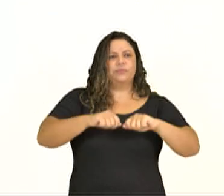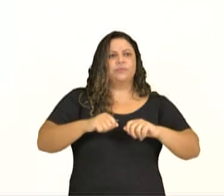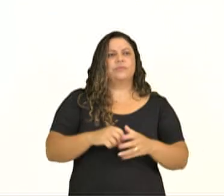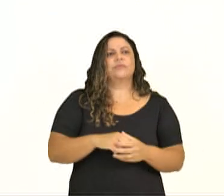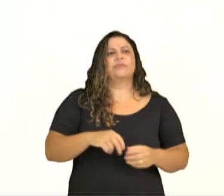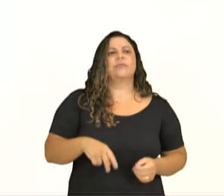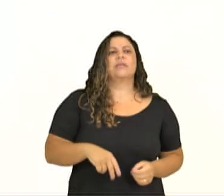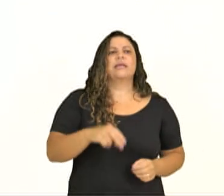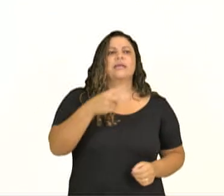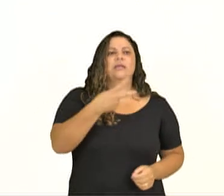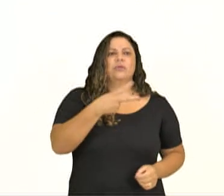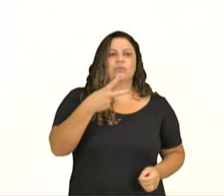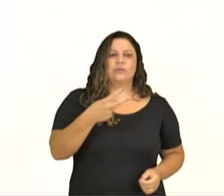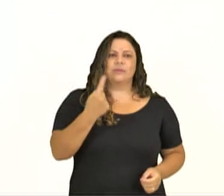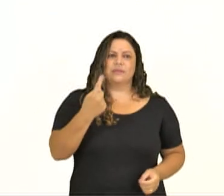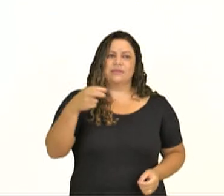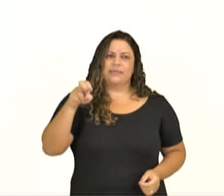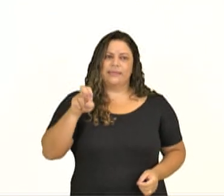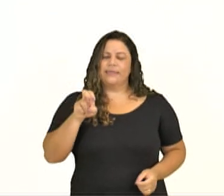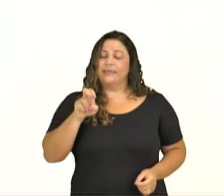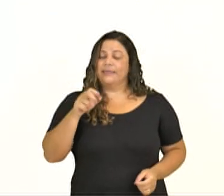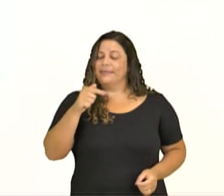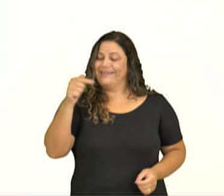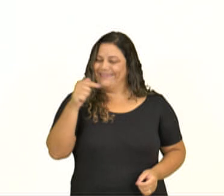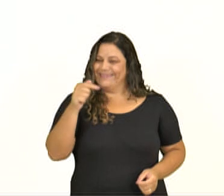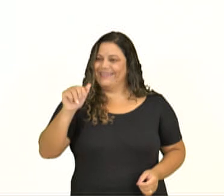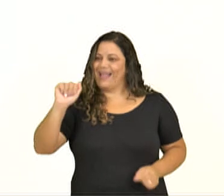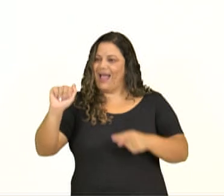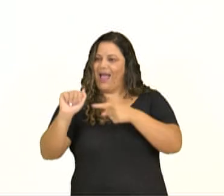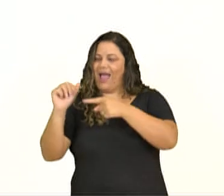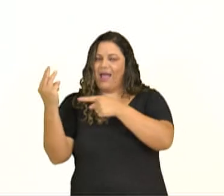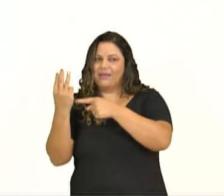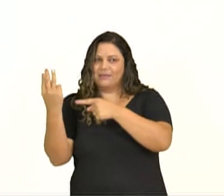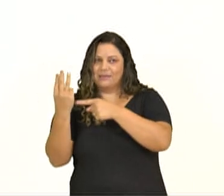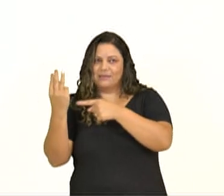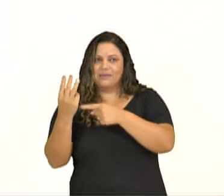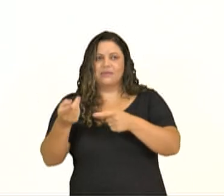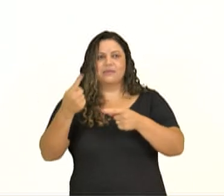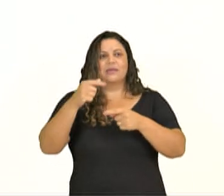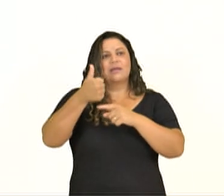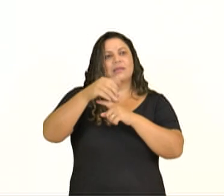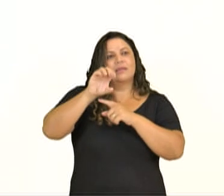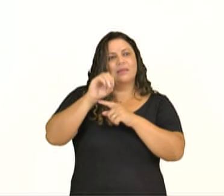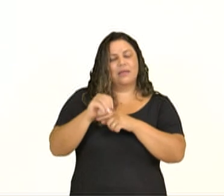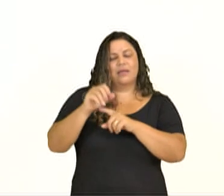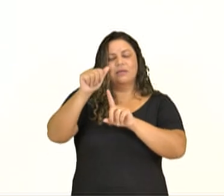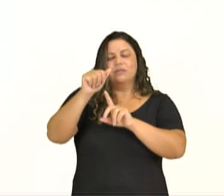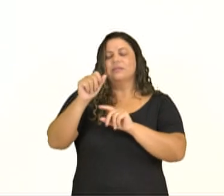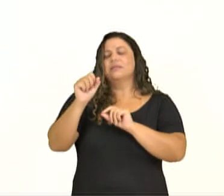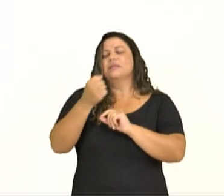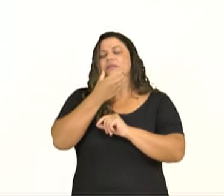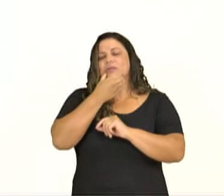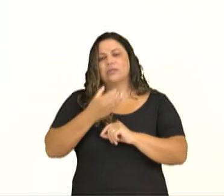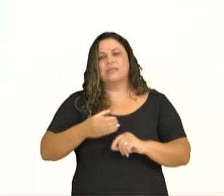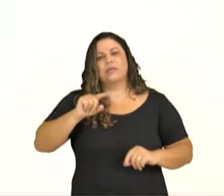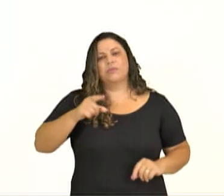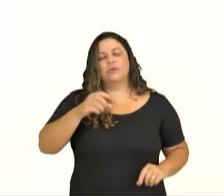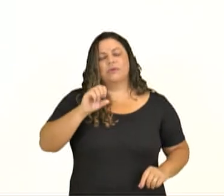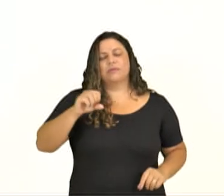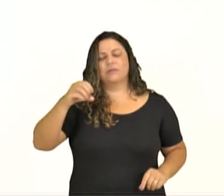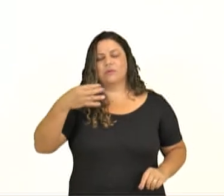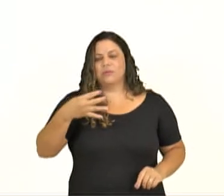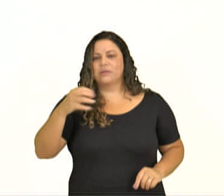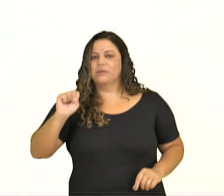linha A, inciso 3º, em 10 de dezembro de 1948. No